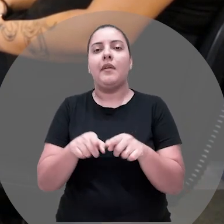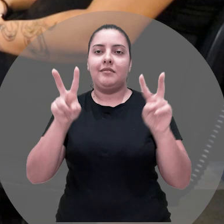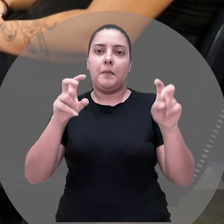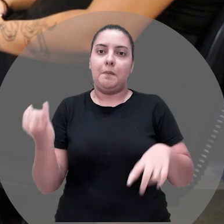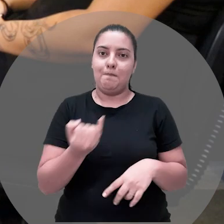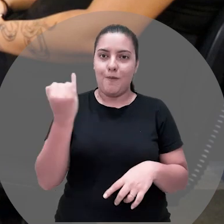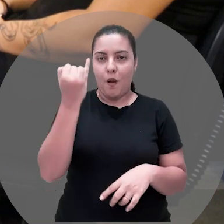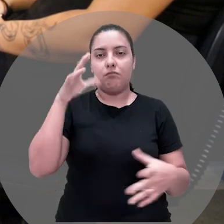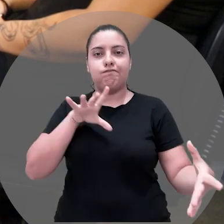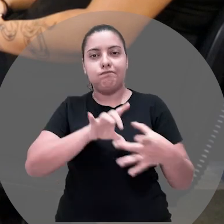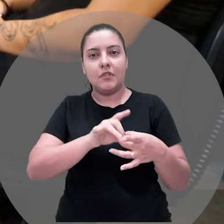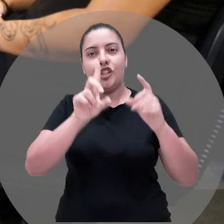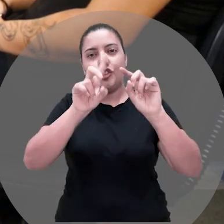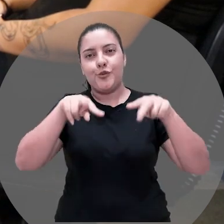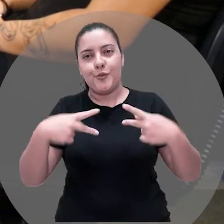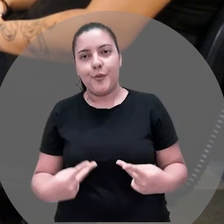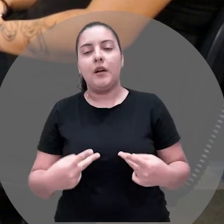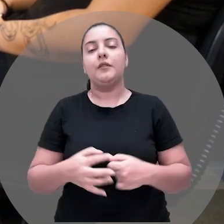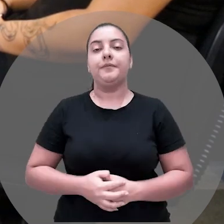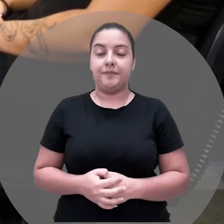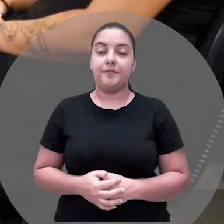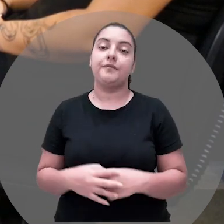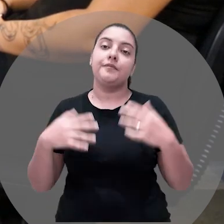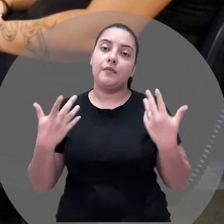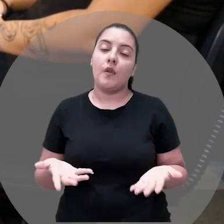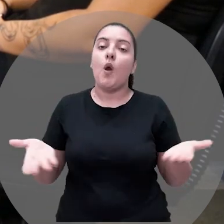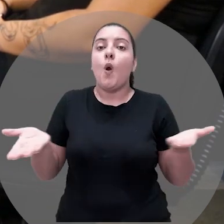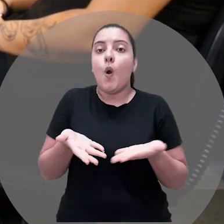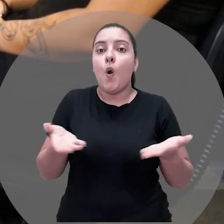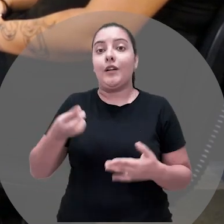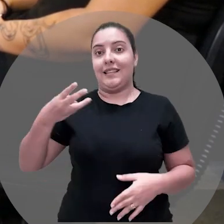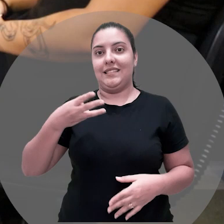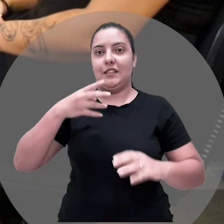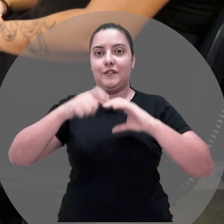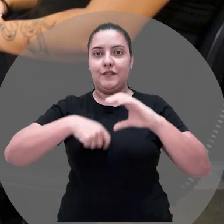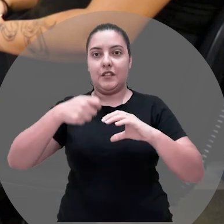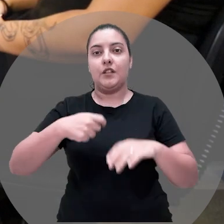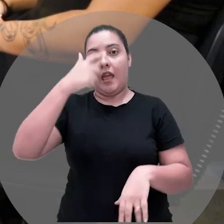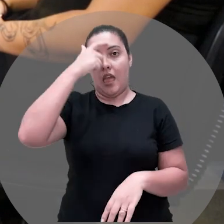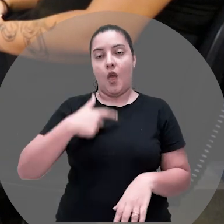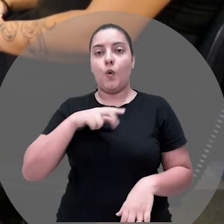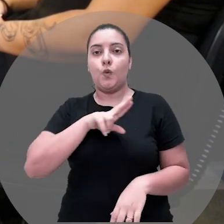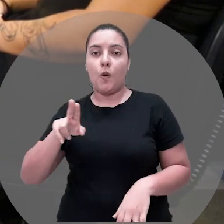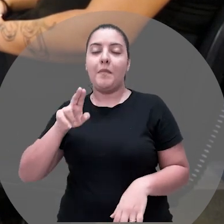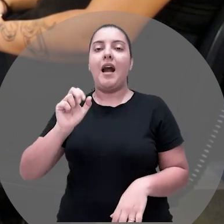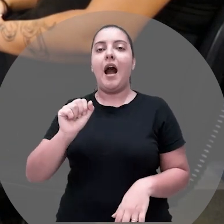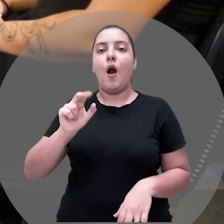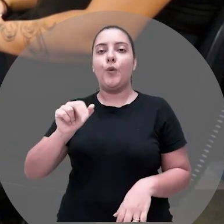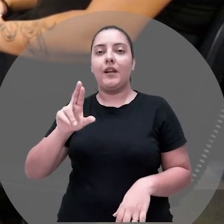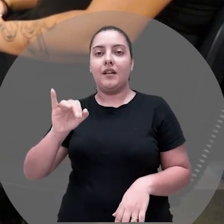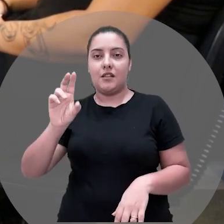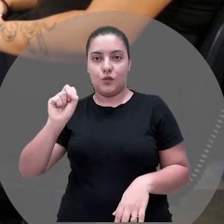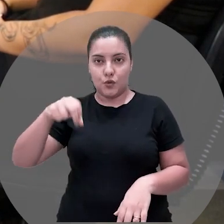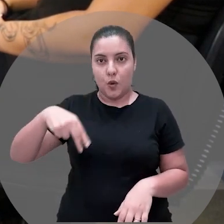que nos norteiam né ligado aí aos direitos humanos e tudo e aí hoje a gente está nesse terceiro vídeo eu sou aureando